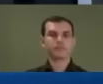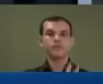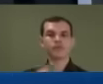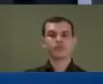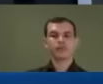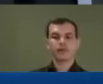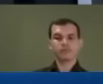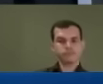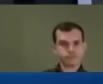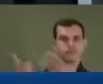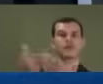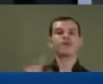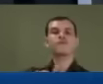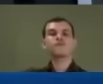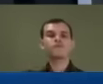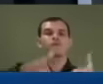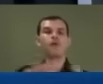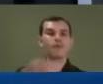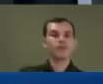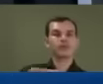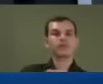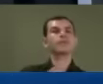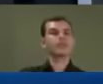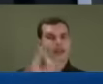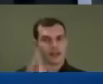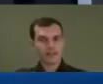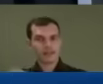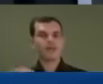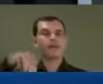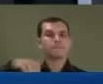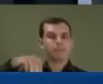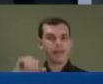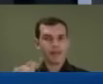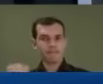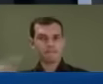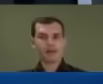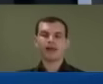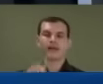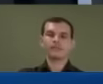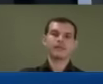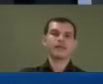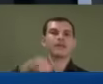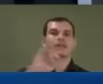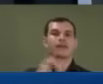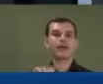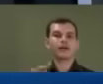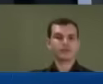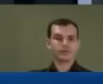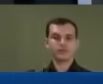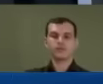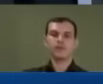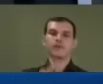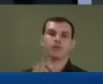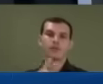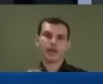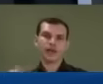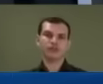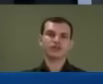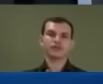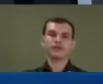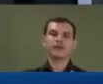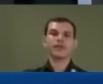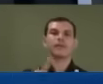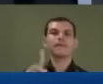obras para os municípios, para a capital Macapá, para Santana, para Oiapoque, para Tartarugalzinho, para Porto Grande, para Laranjal do